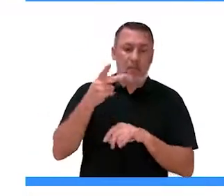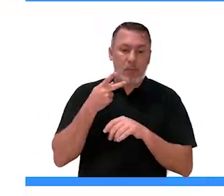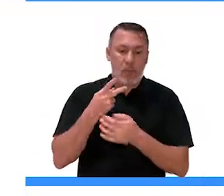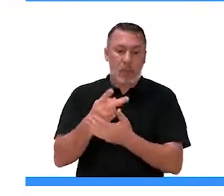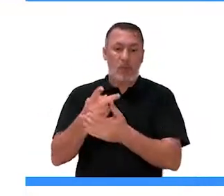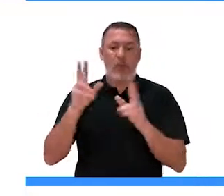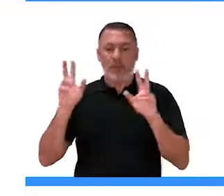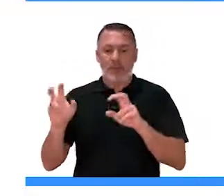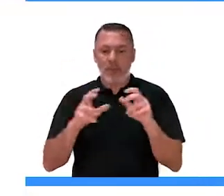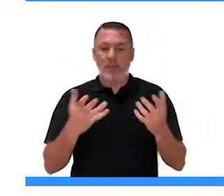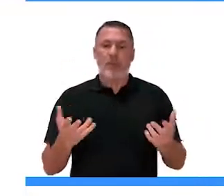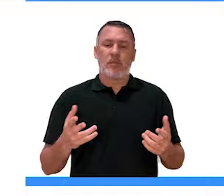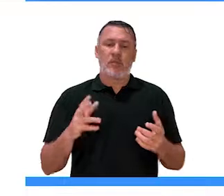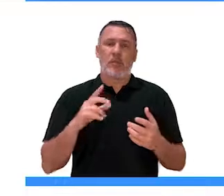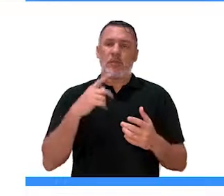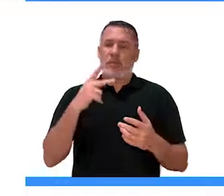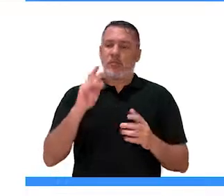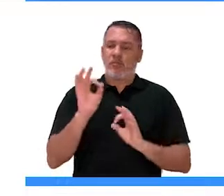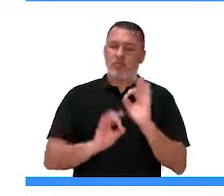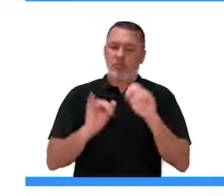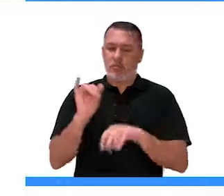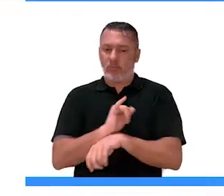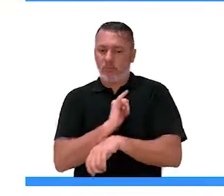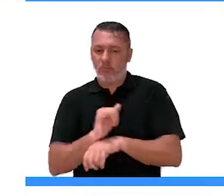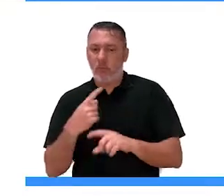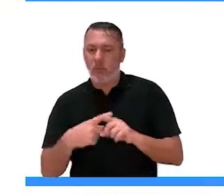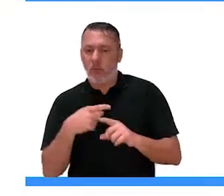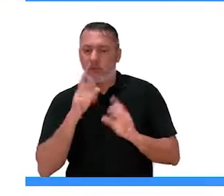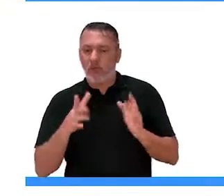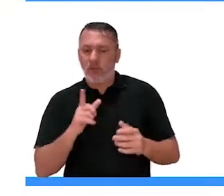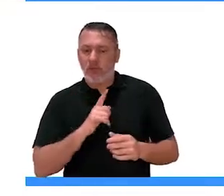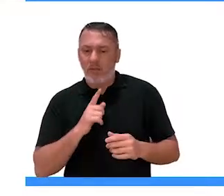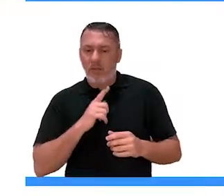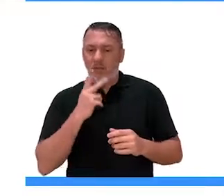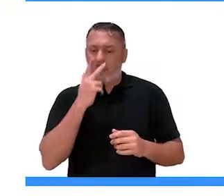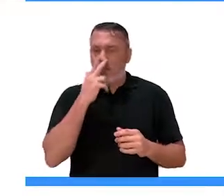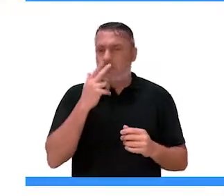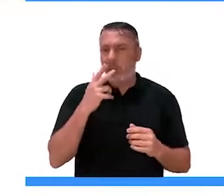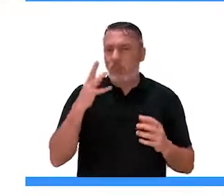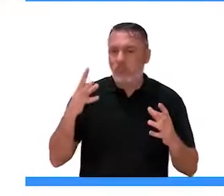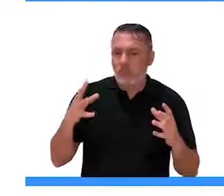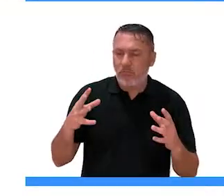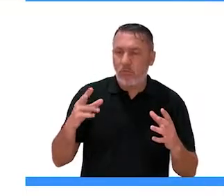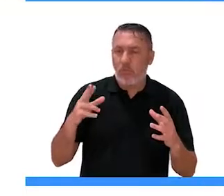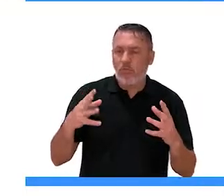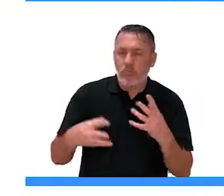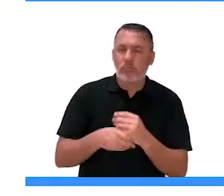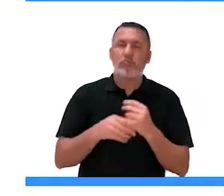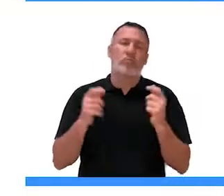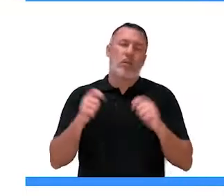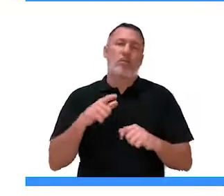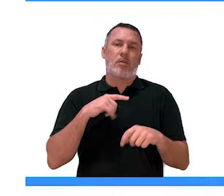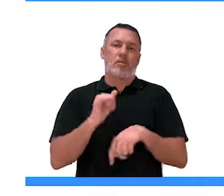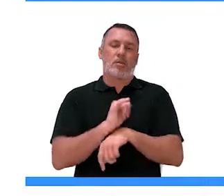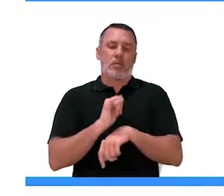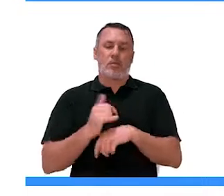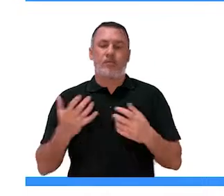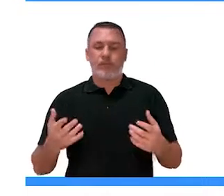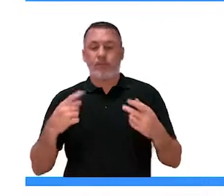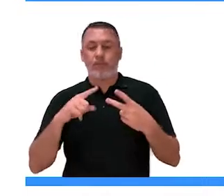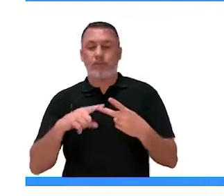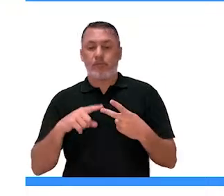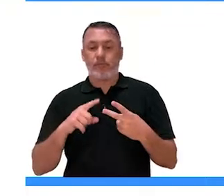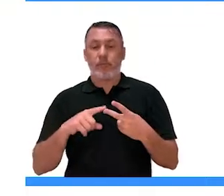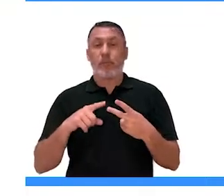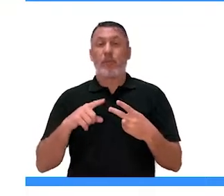procure os temas e já faça o seu esqueminha lá, porque se cair, você já tem ali uma citação, alguma coisa ali como